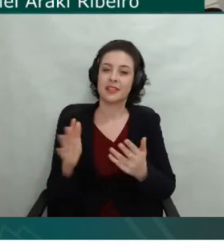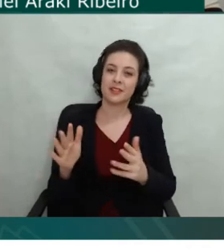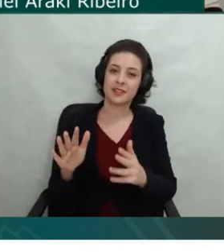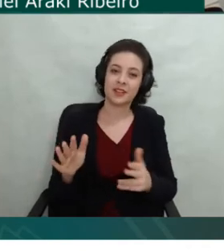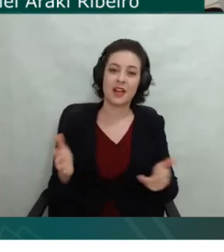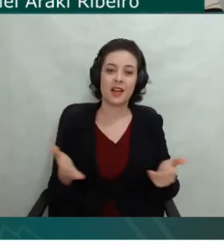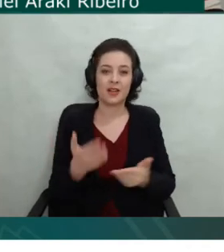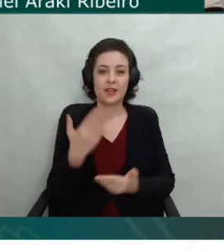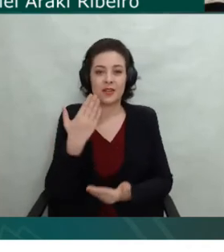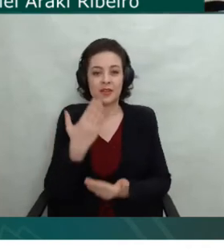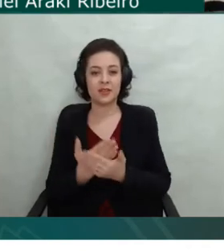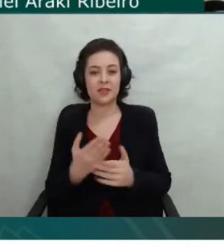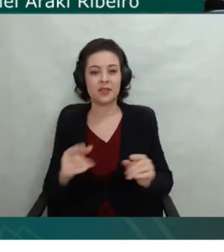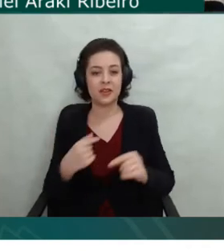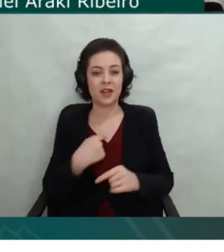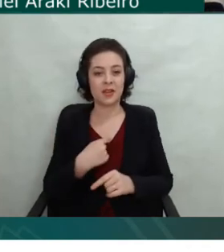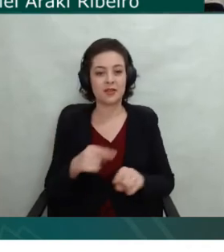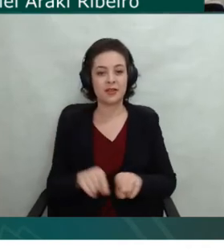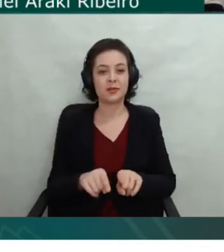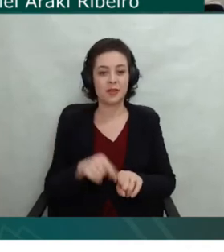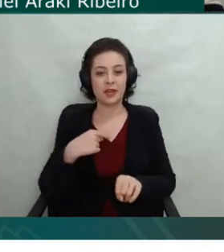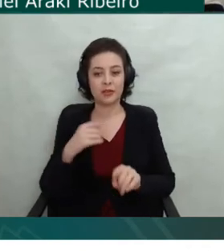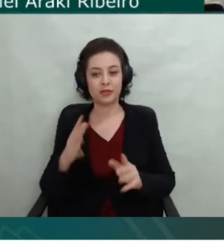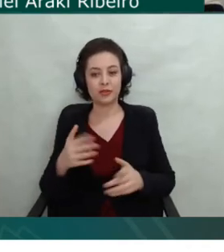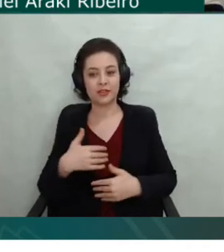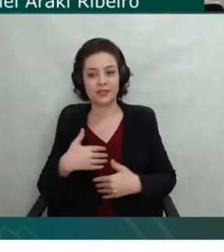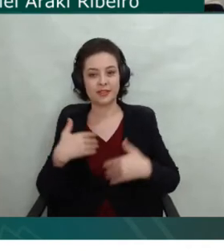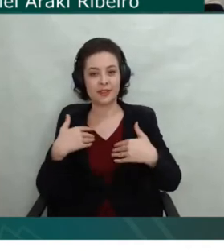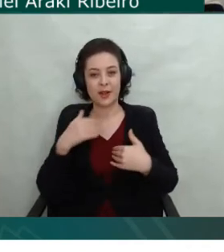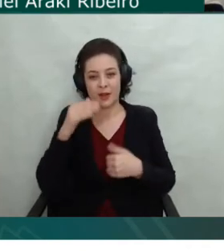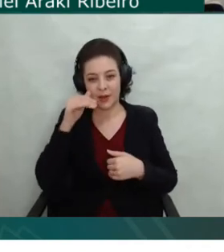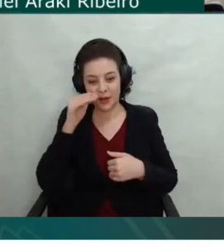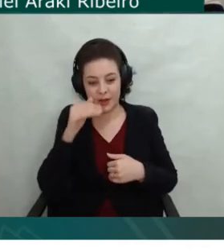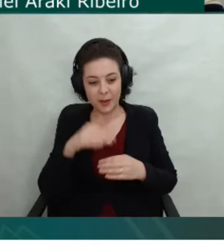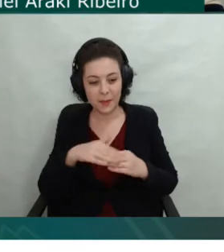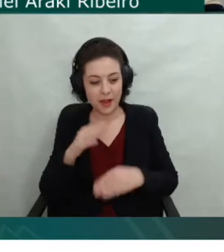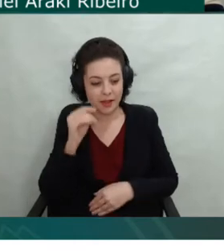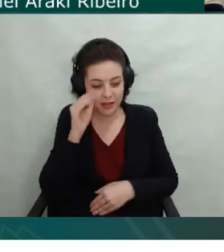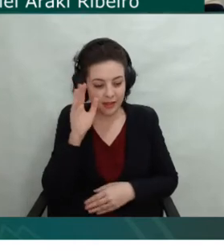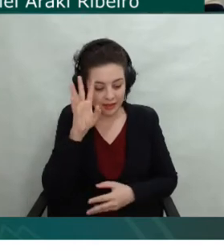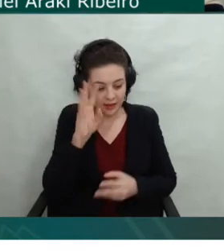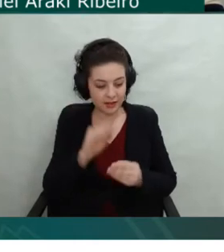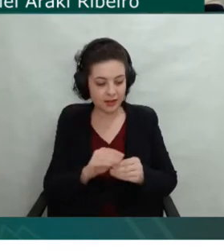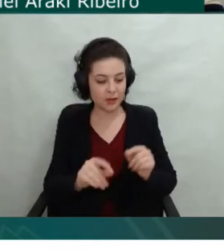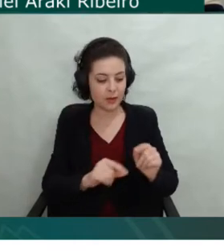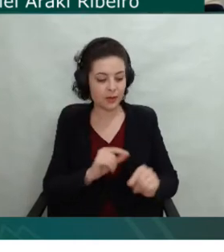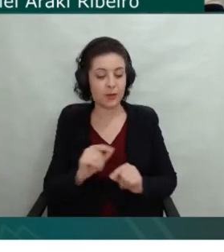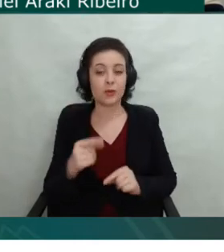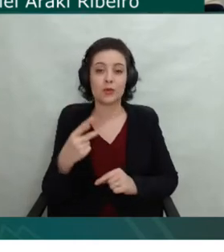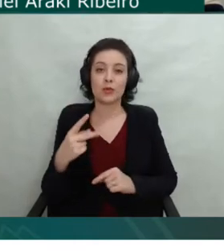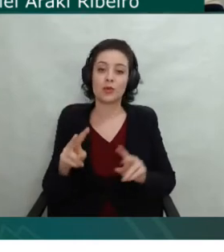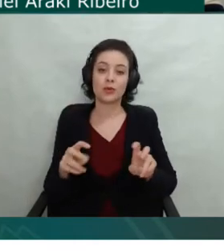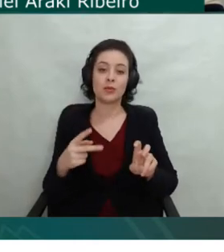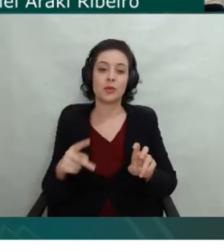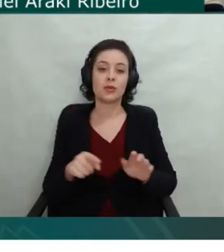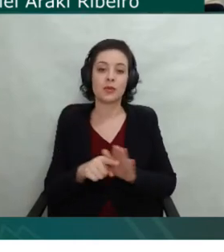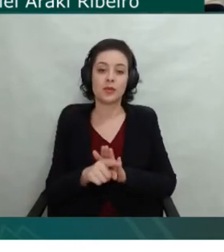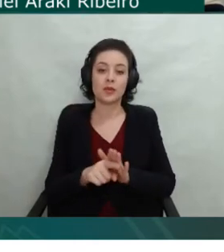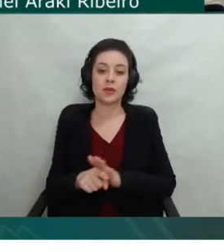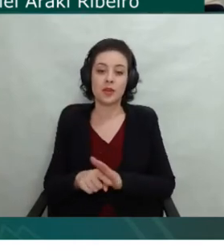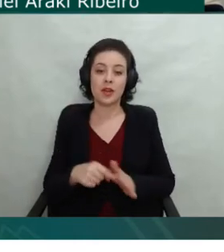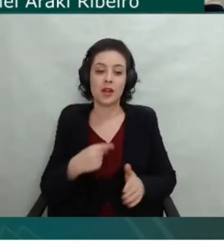que eu já fiquei muito mais curioso para entender sobre a sua pesquisa. E acredito que agora